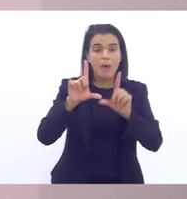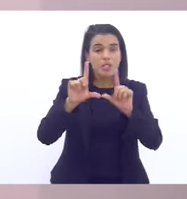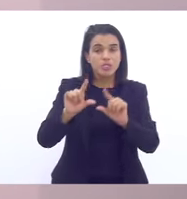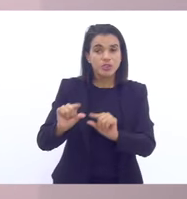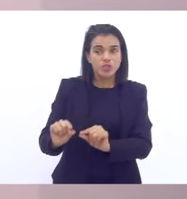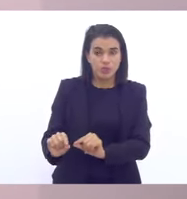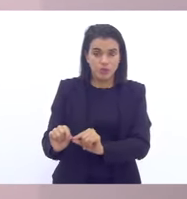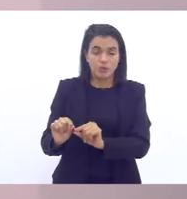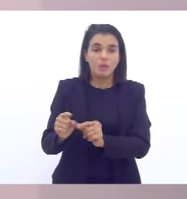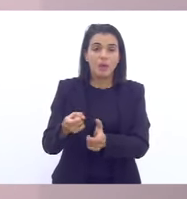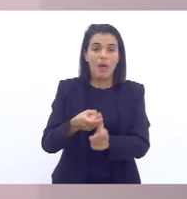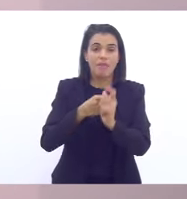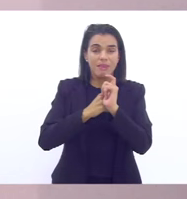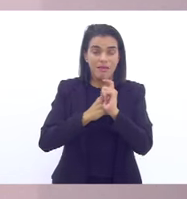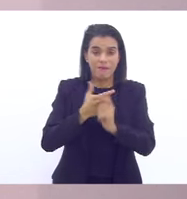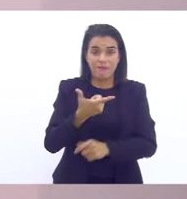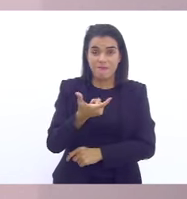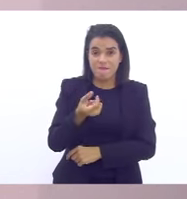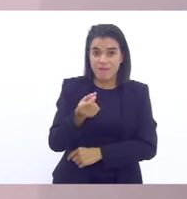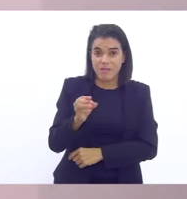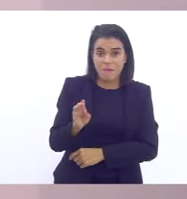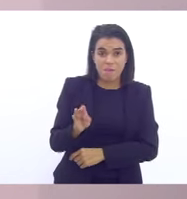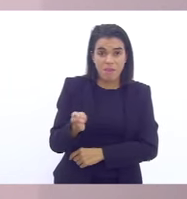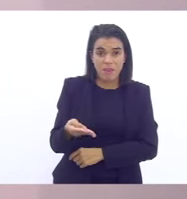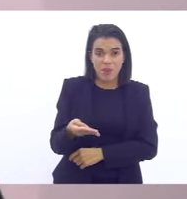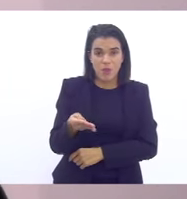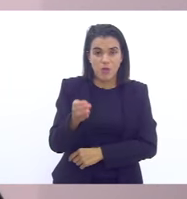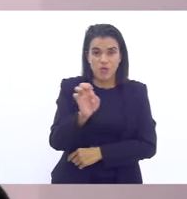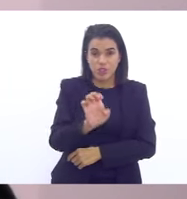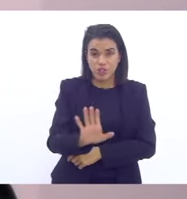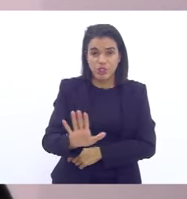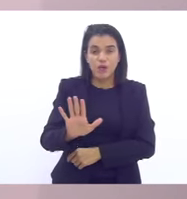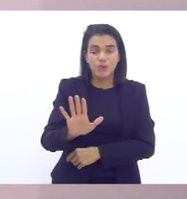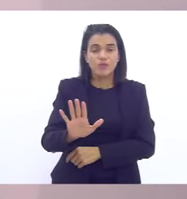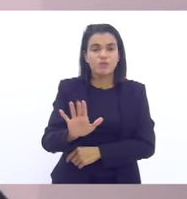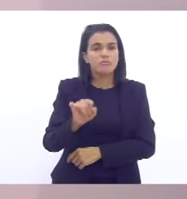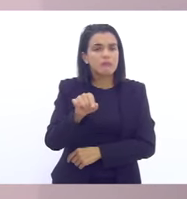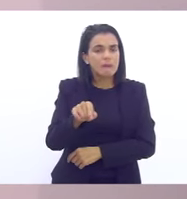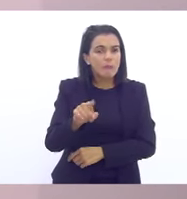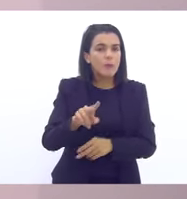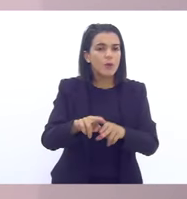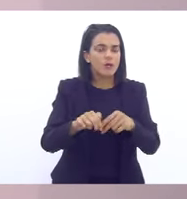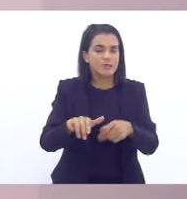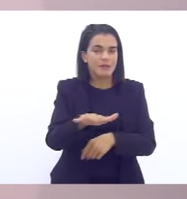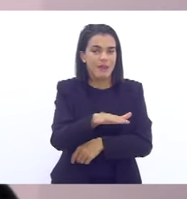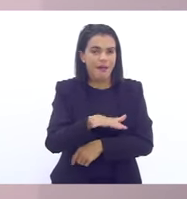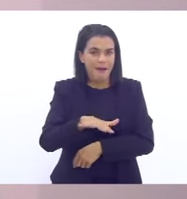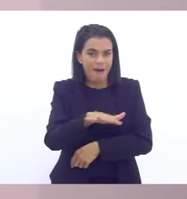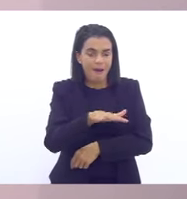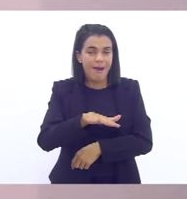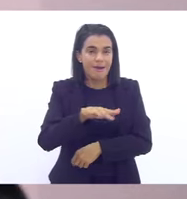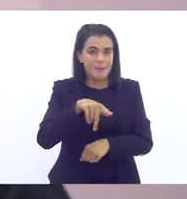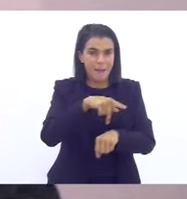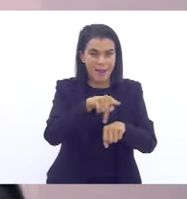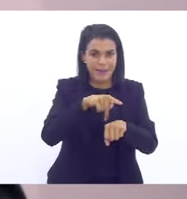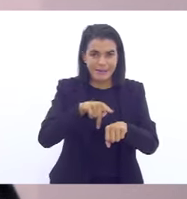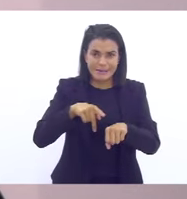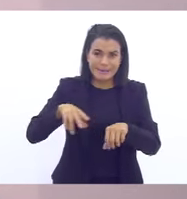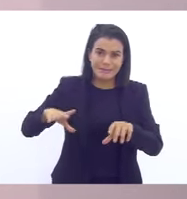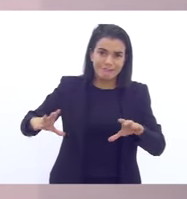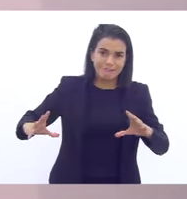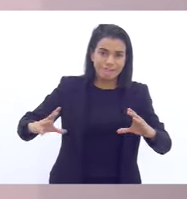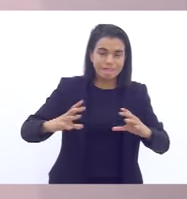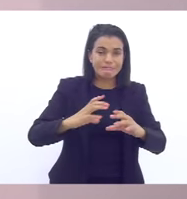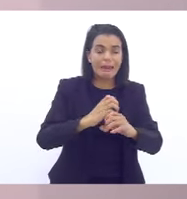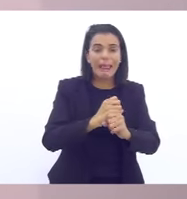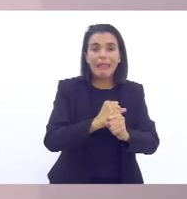esse endividamento em 20 bilhões de euros. E aí que, por conta disso, em várias subsidiárias... em vários países, está feito um